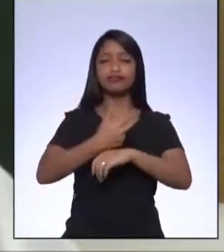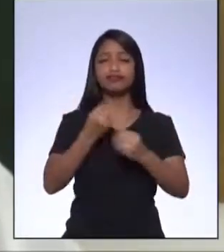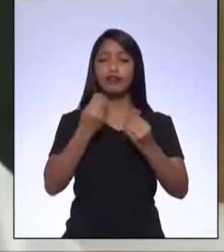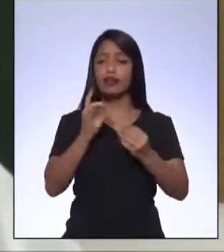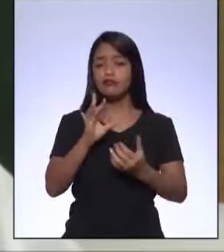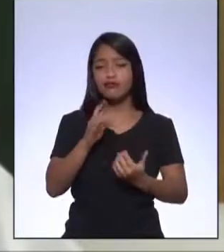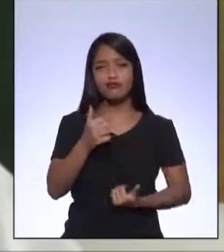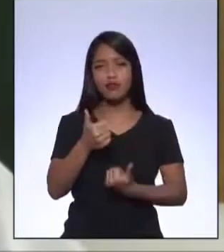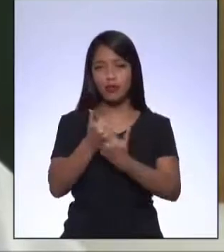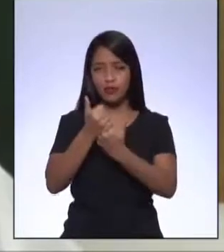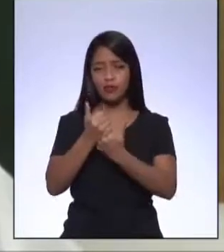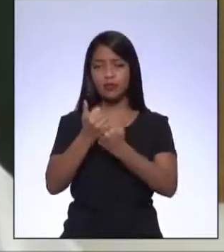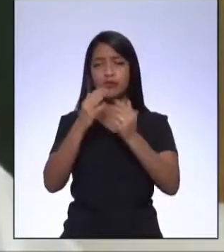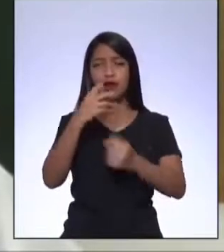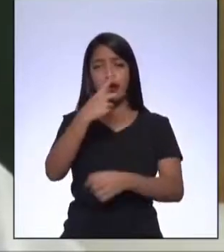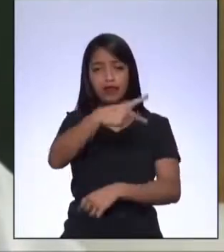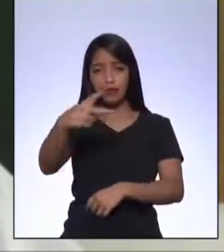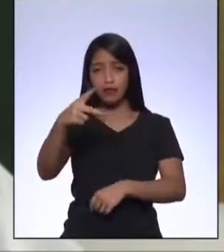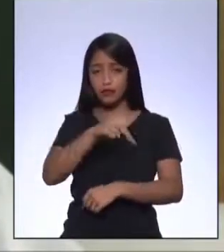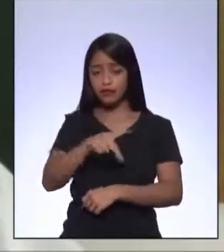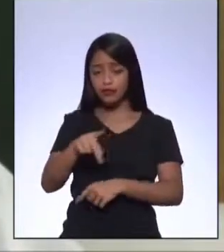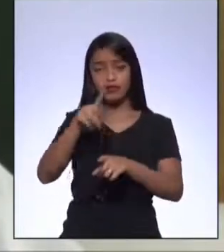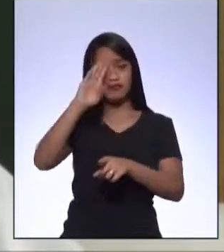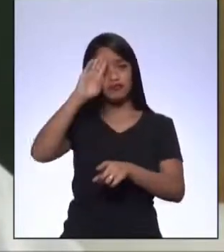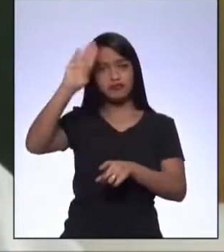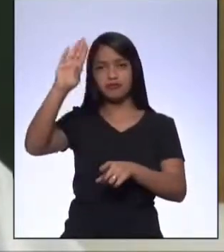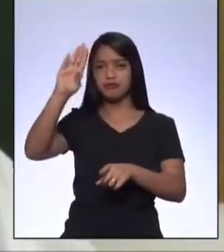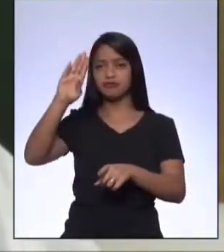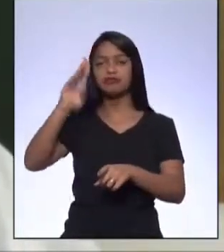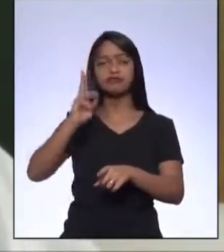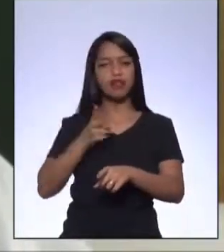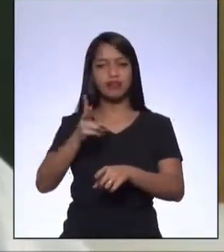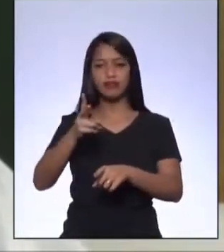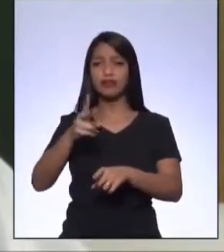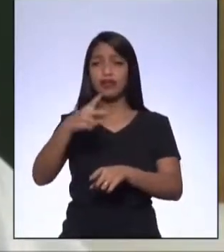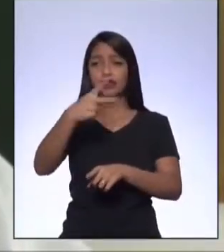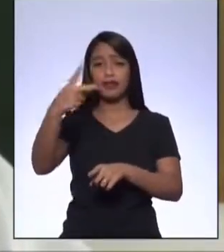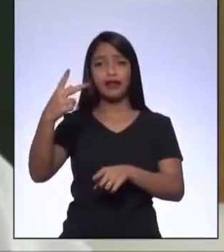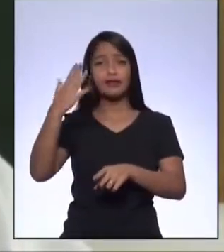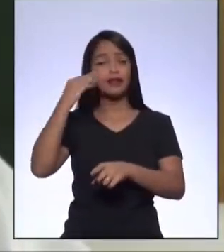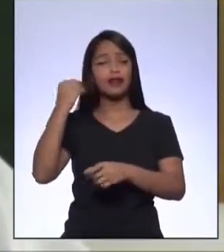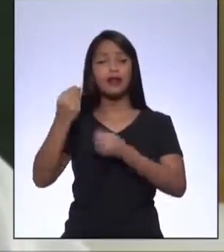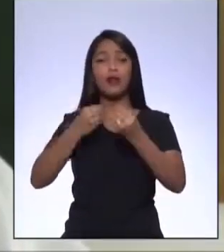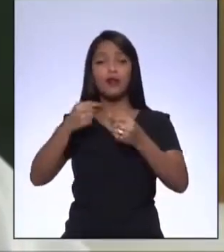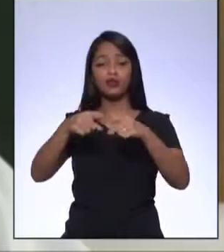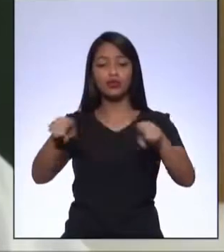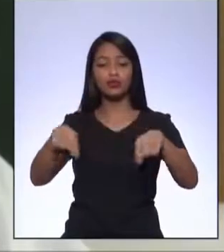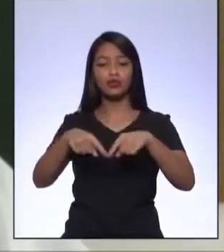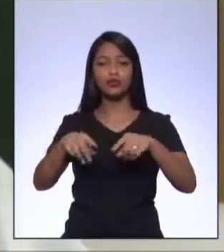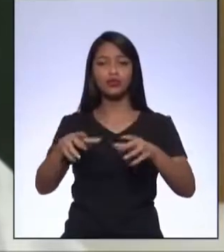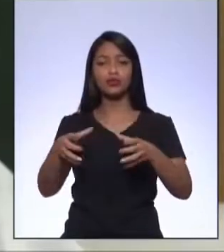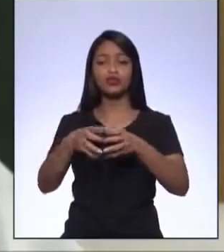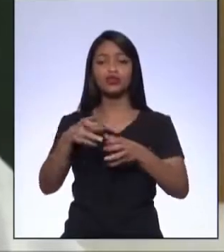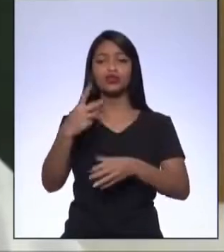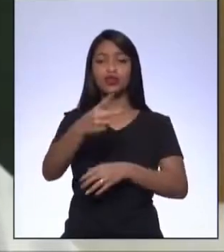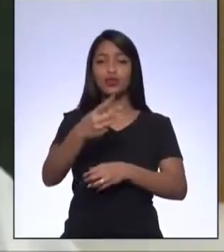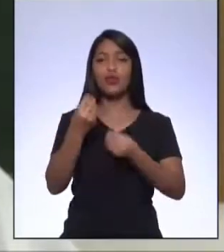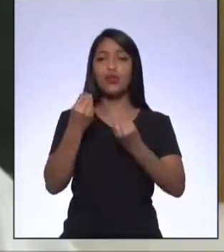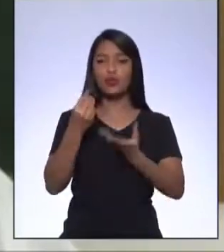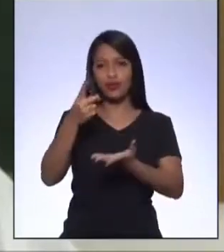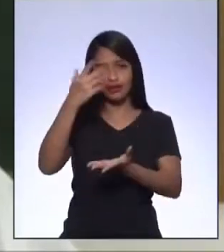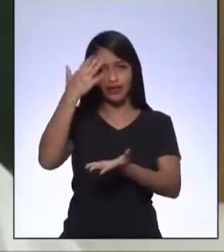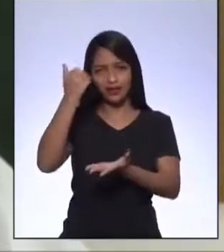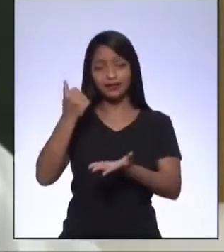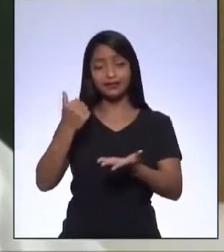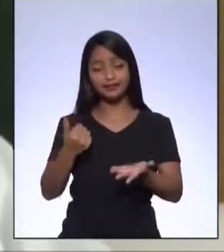Mas o seu professor é sempre que vai ter a palavra final, até porque ele que sabe qual é o ritmo da sua turma aí. Tá? Para acompanhar esta